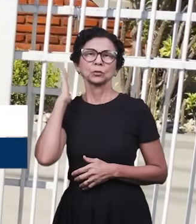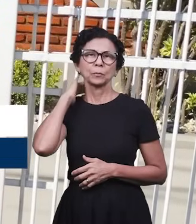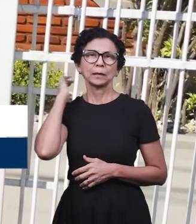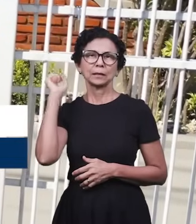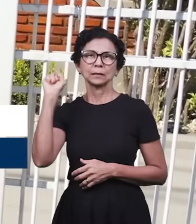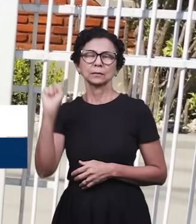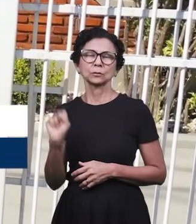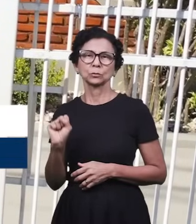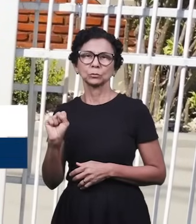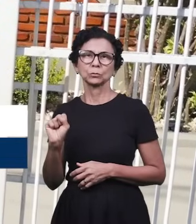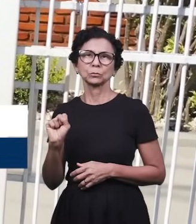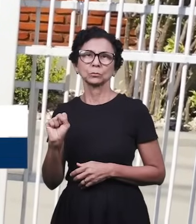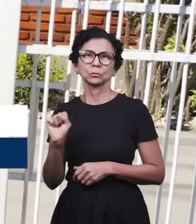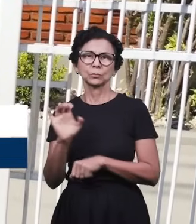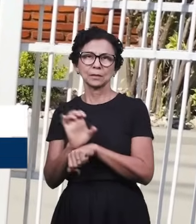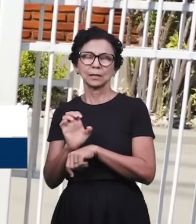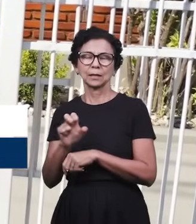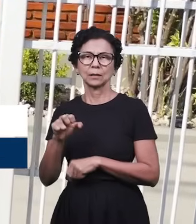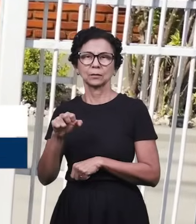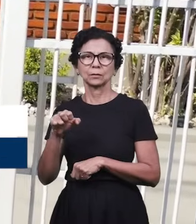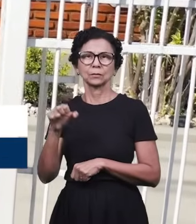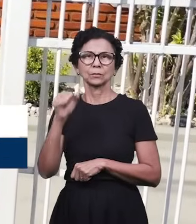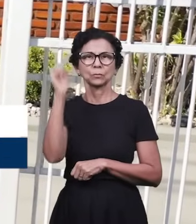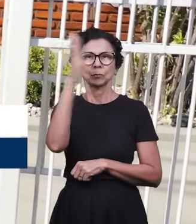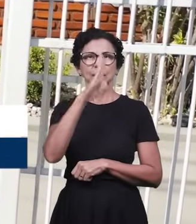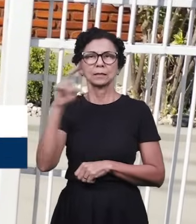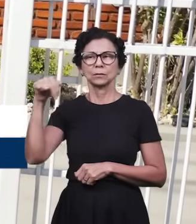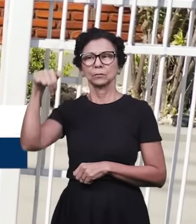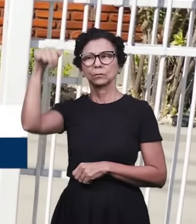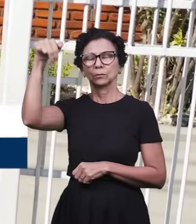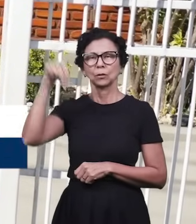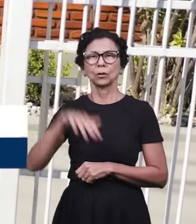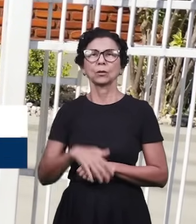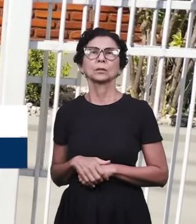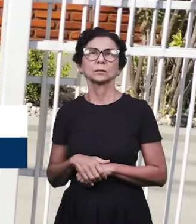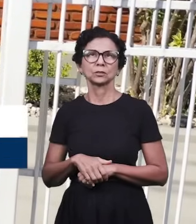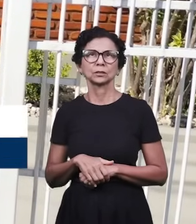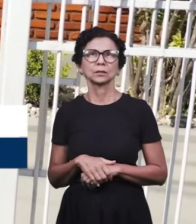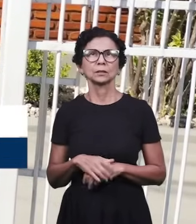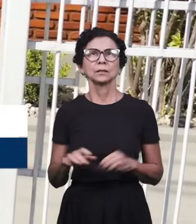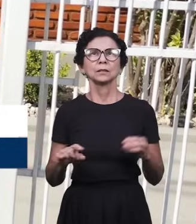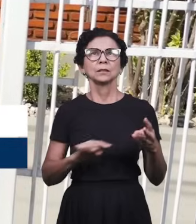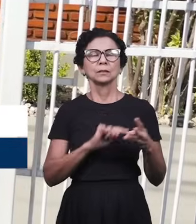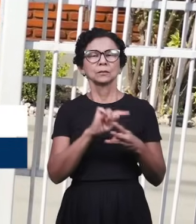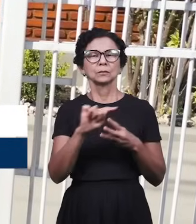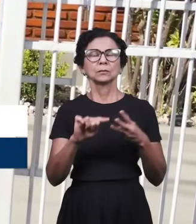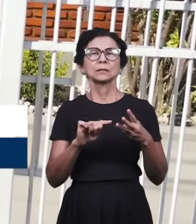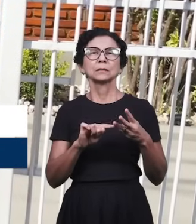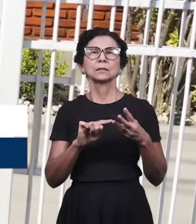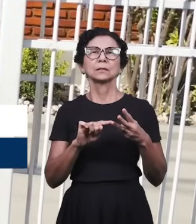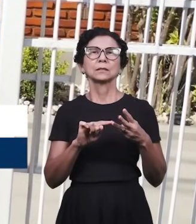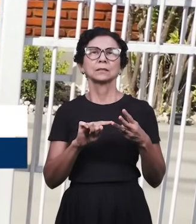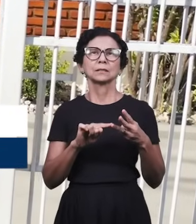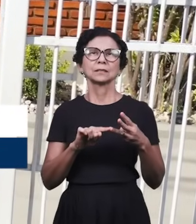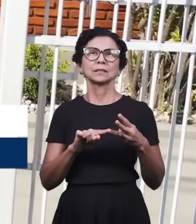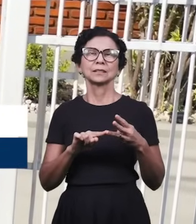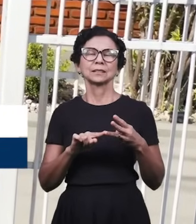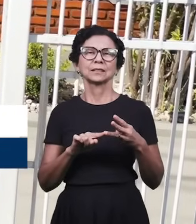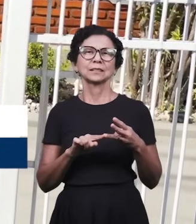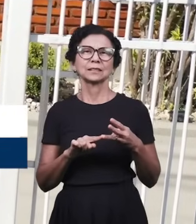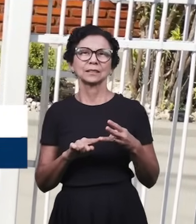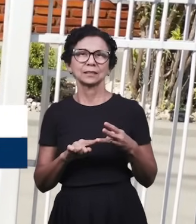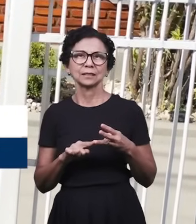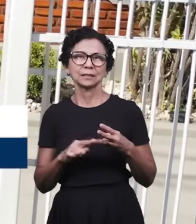norte do país. Rondon do Pará, nós temos 3 templos, né, irmã Deise? E a Sila Médici é o templo central. Deve